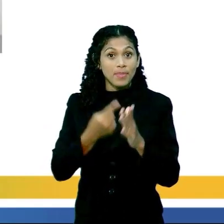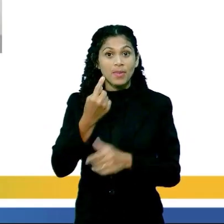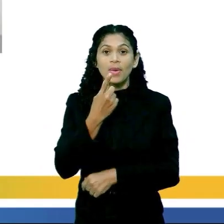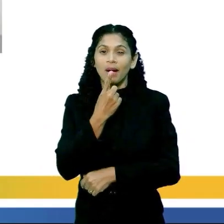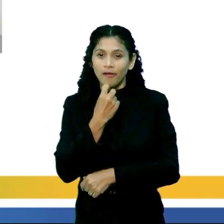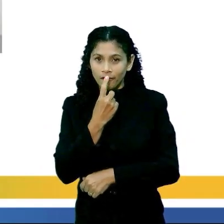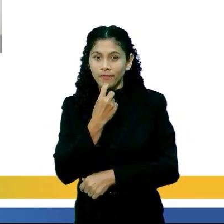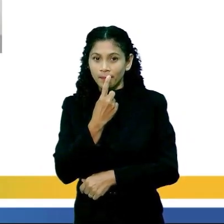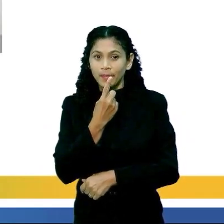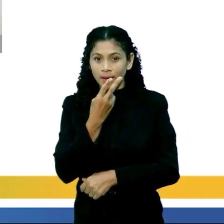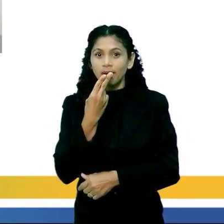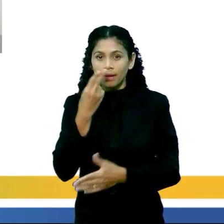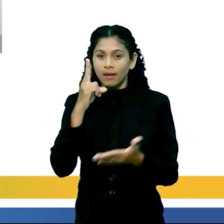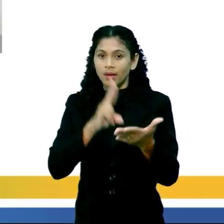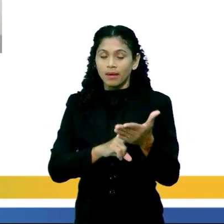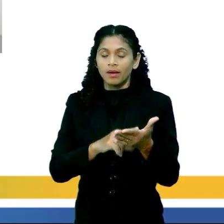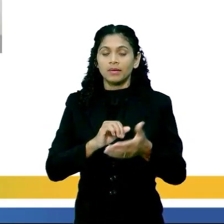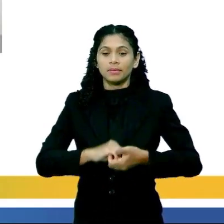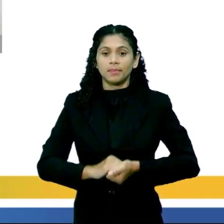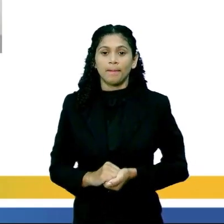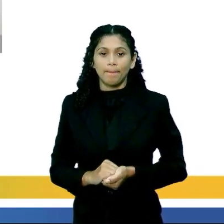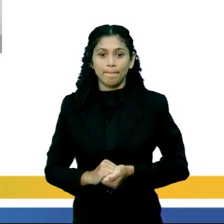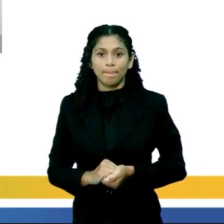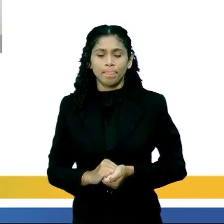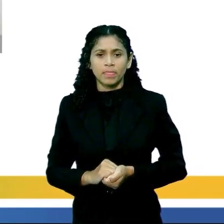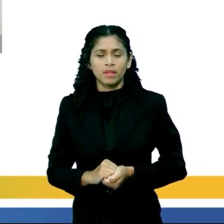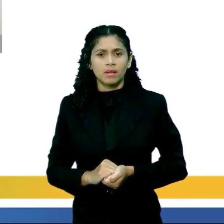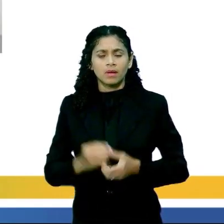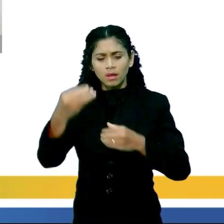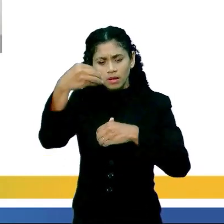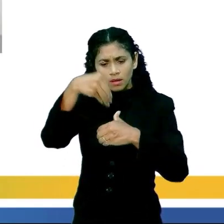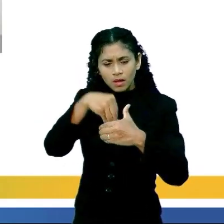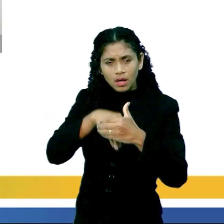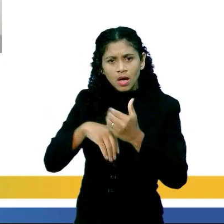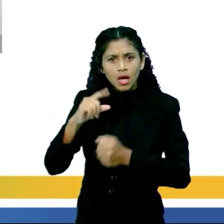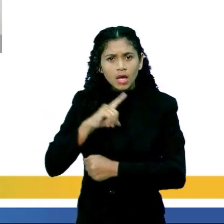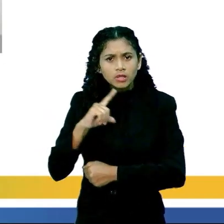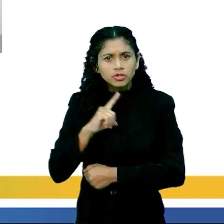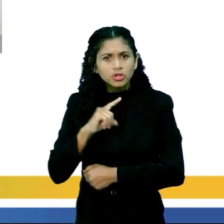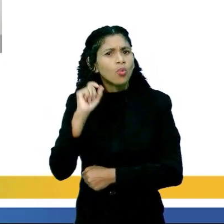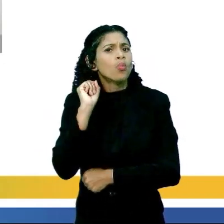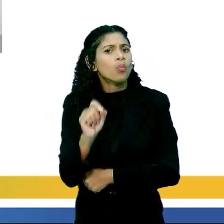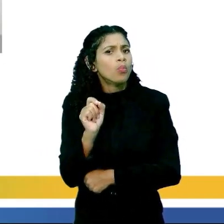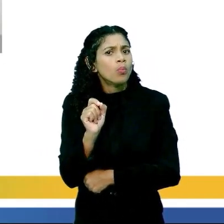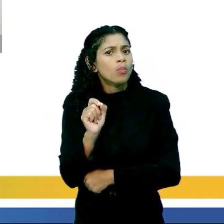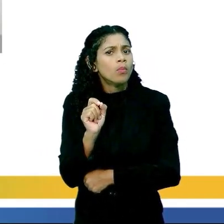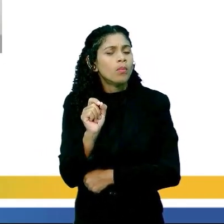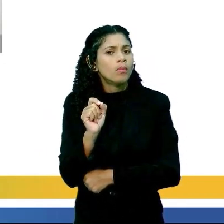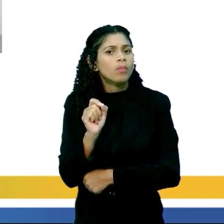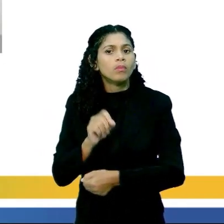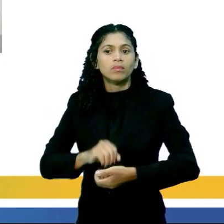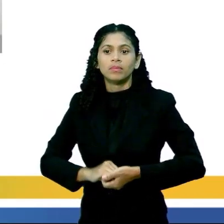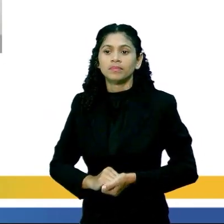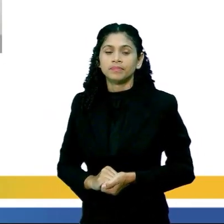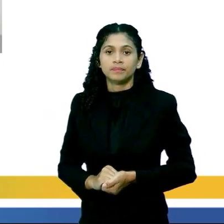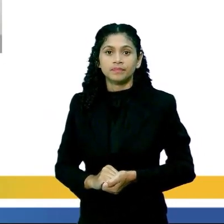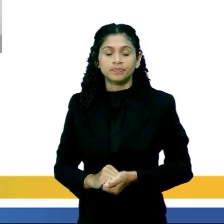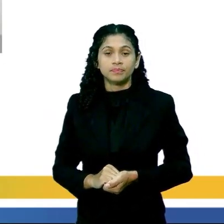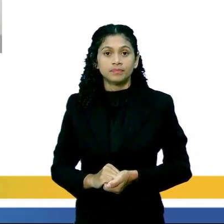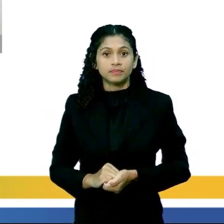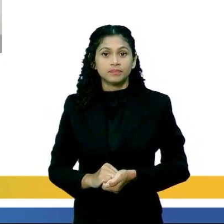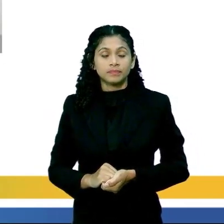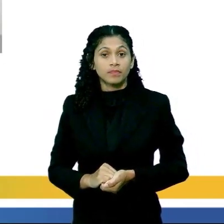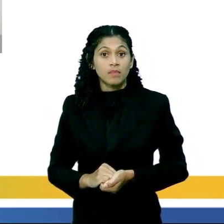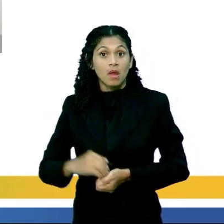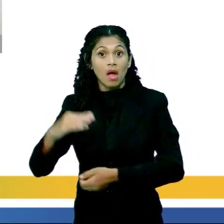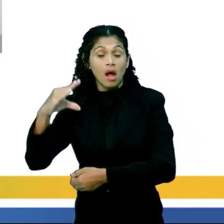E essa carta, ela incluía algo dentro dessa carta. O que que tinha dentro dessa carta? Olha lá, carta de